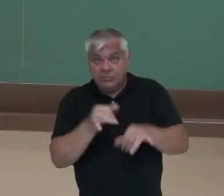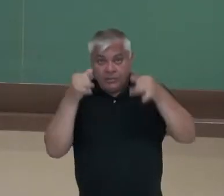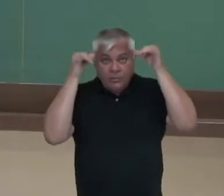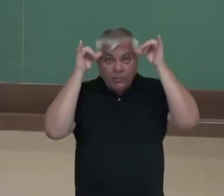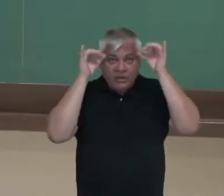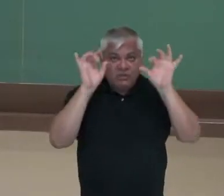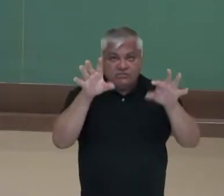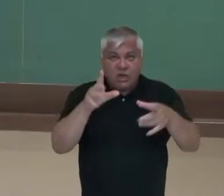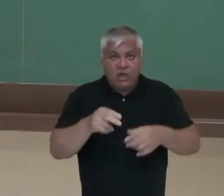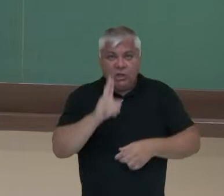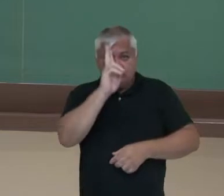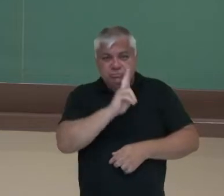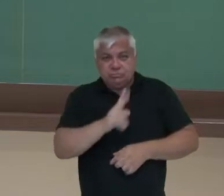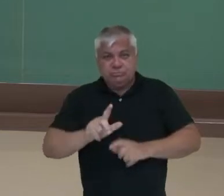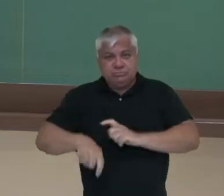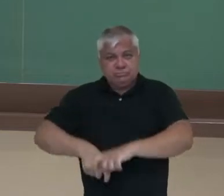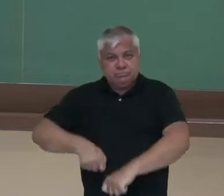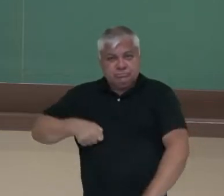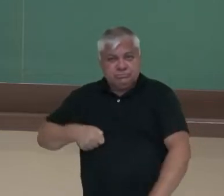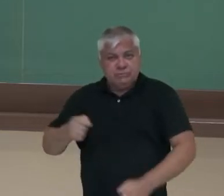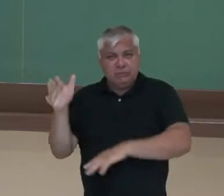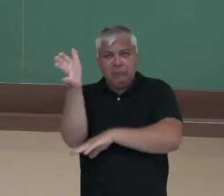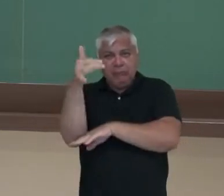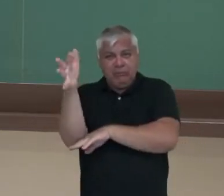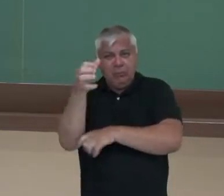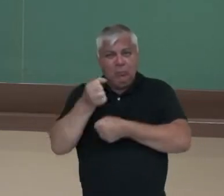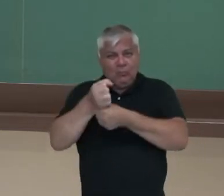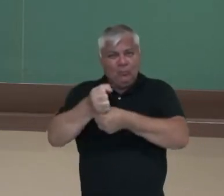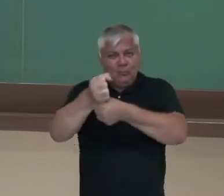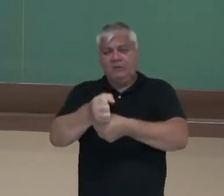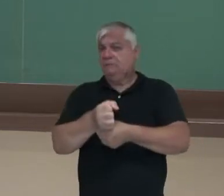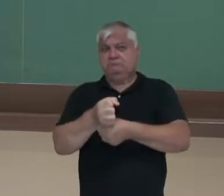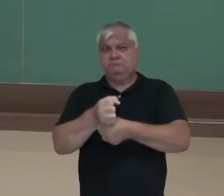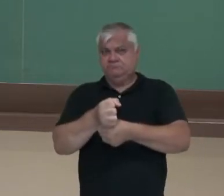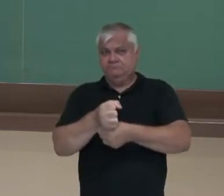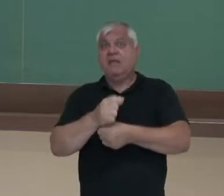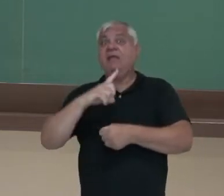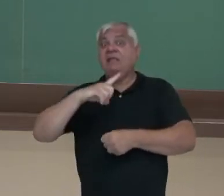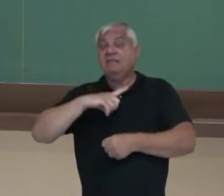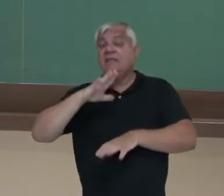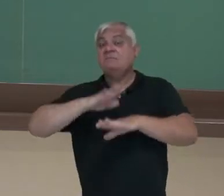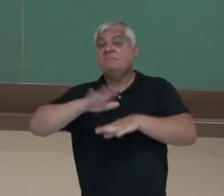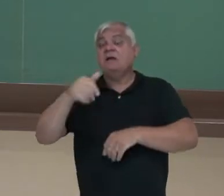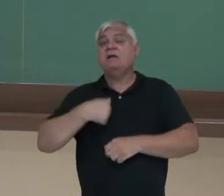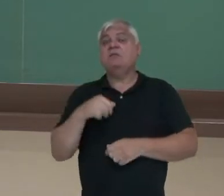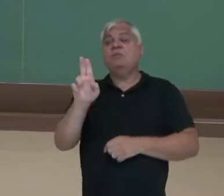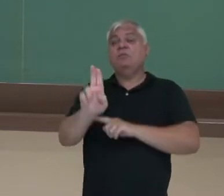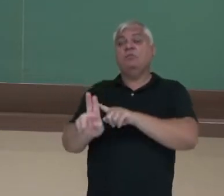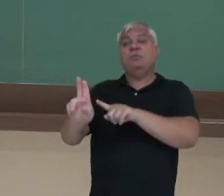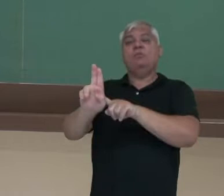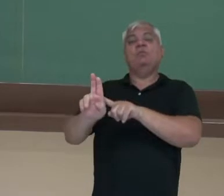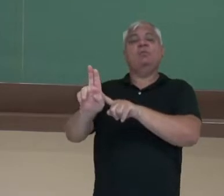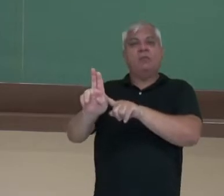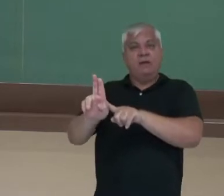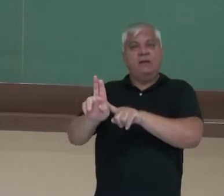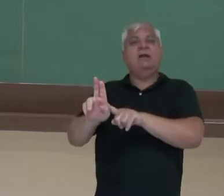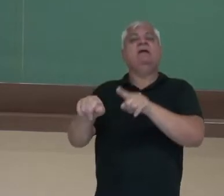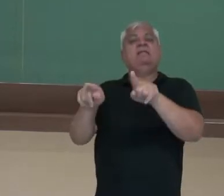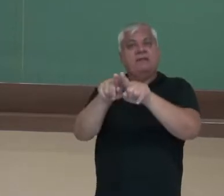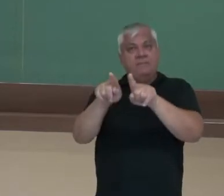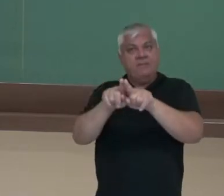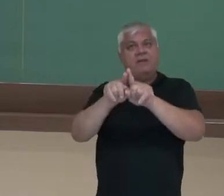missões jesuítas e bandeiras. Também tem alguns momentos bem interessantes do século XIX aí. Sabiam que o Uruguai foi província